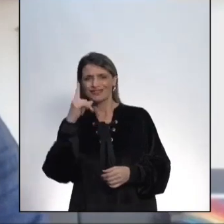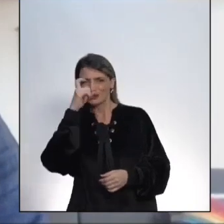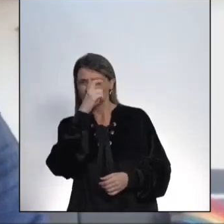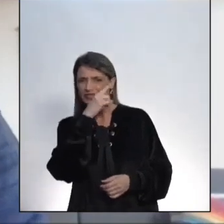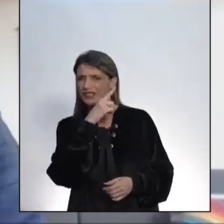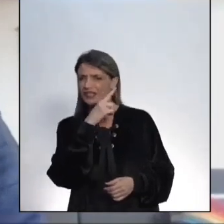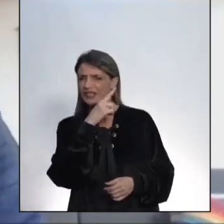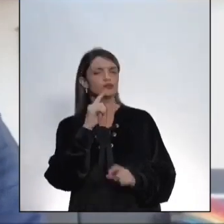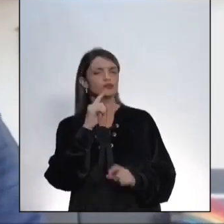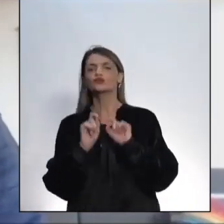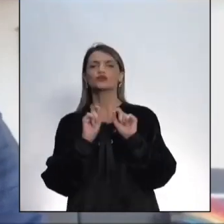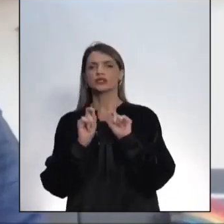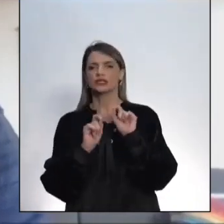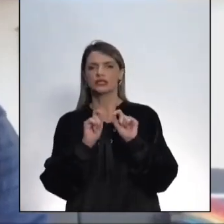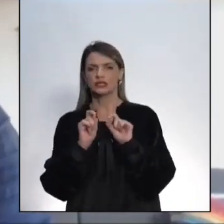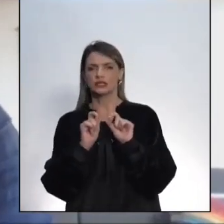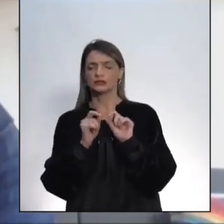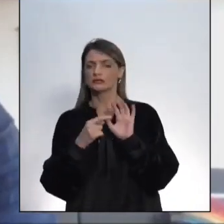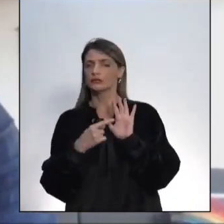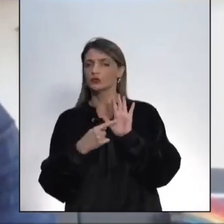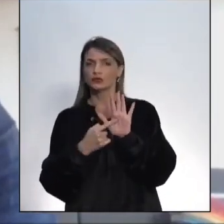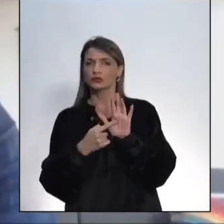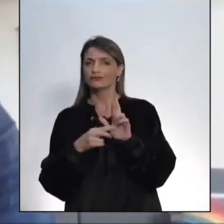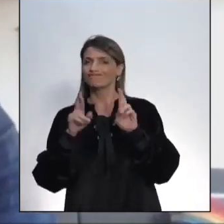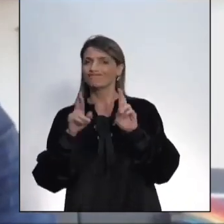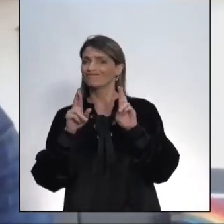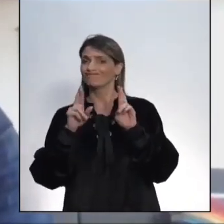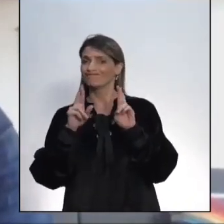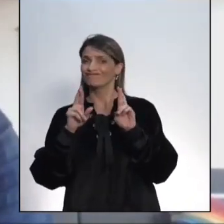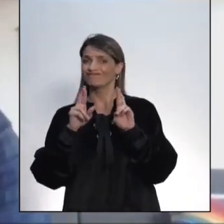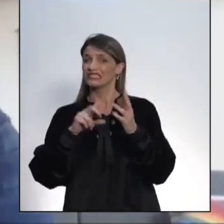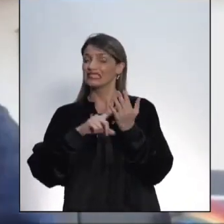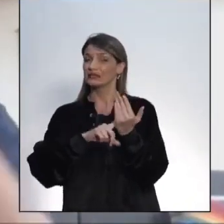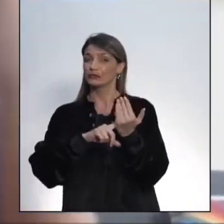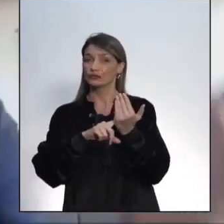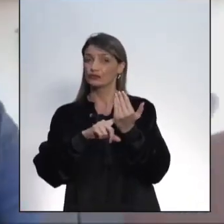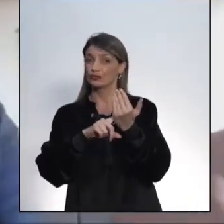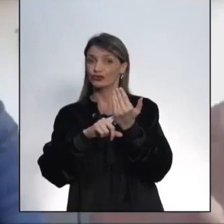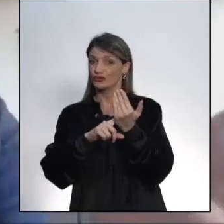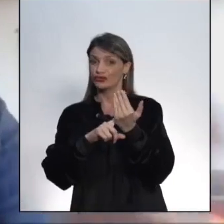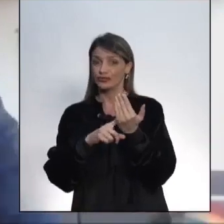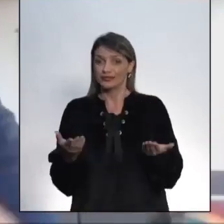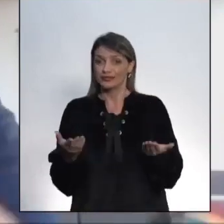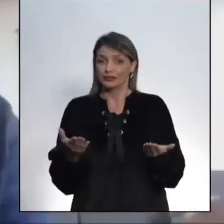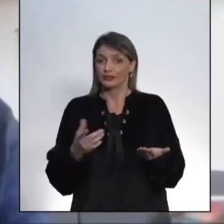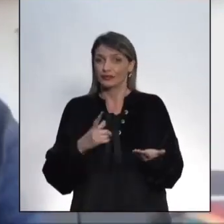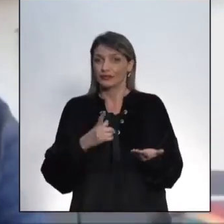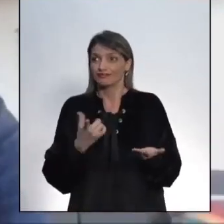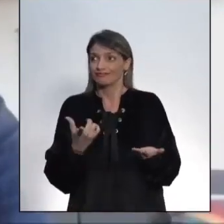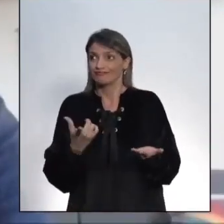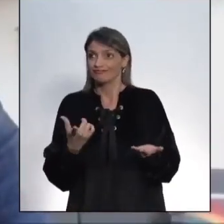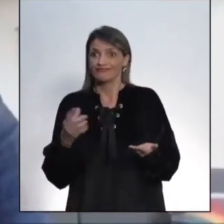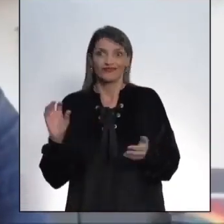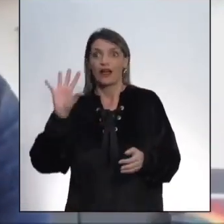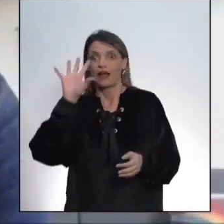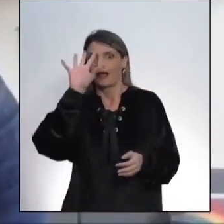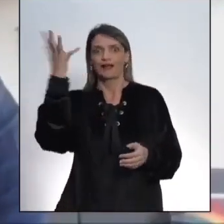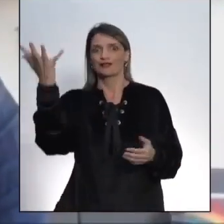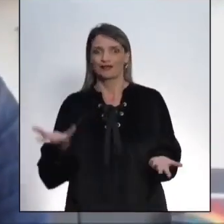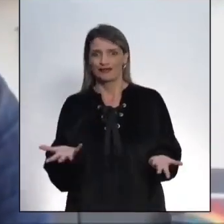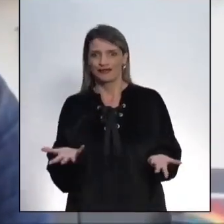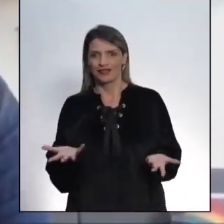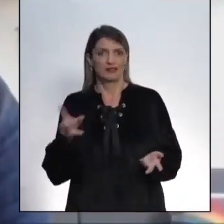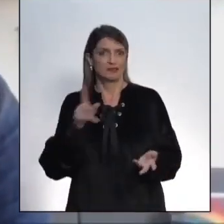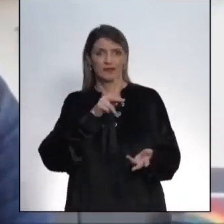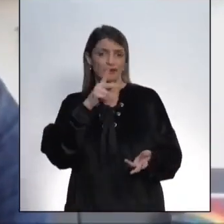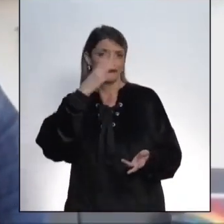que é essa grande expectativa em cima da tecnologia, como agora a gente chegou lá e isso vai resolver tudo. E o professor